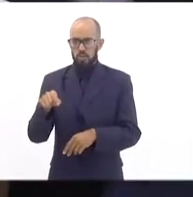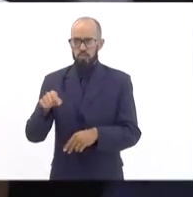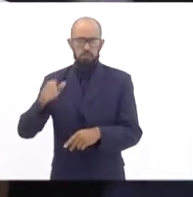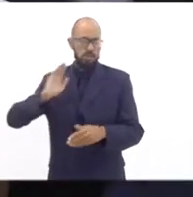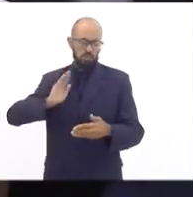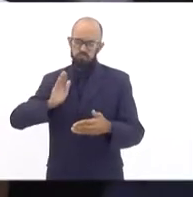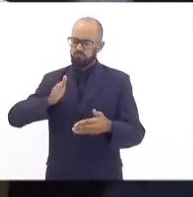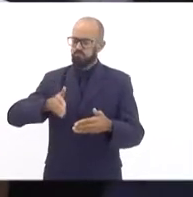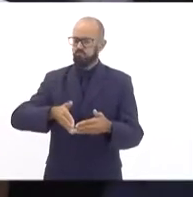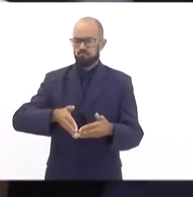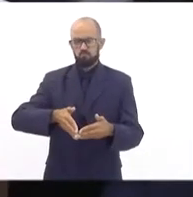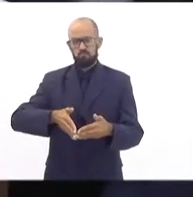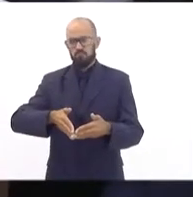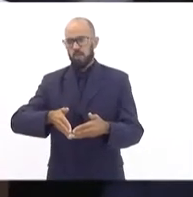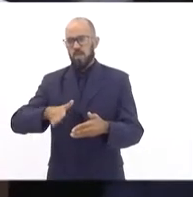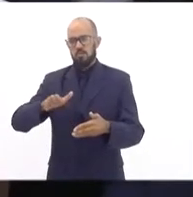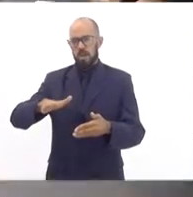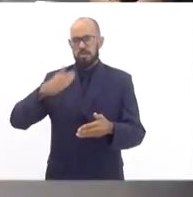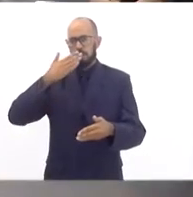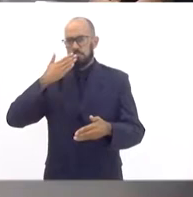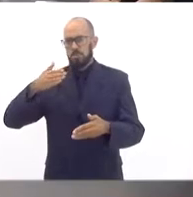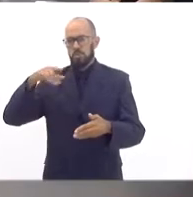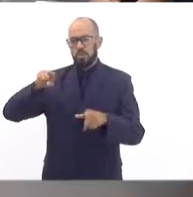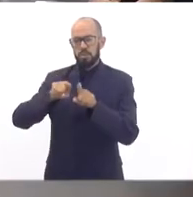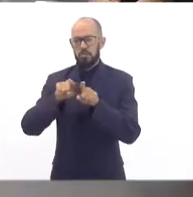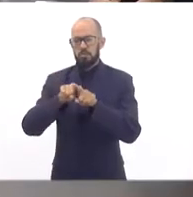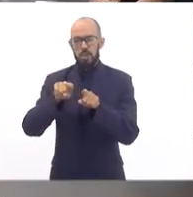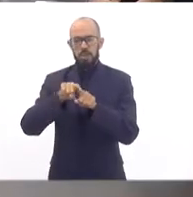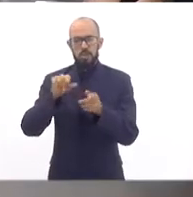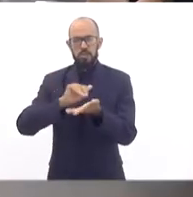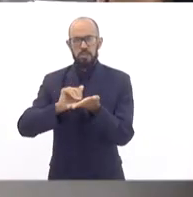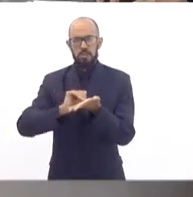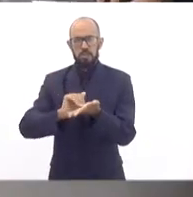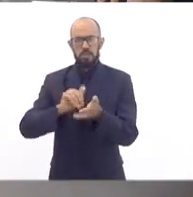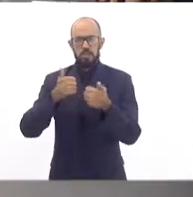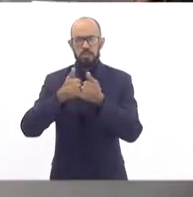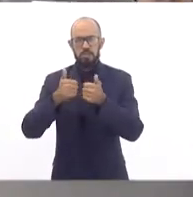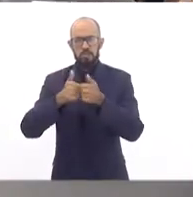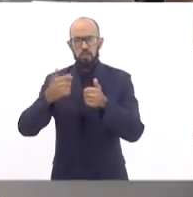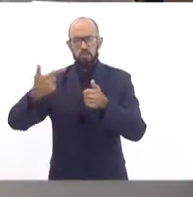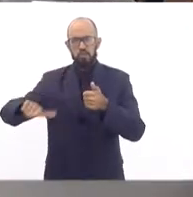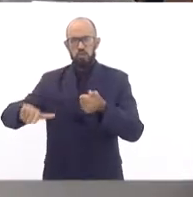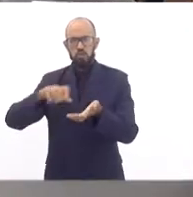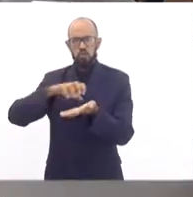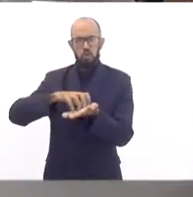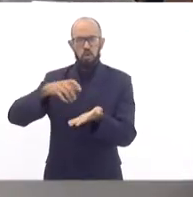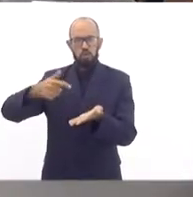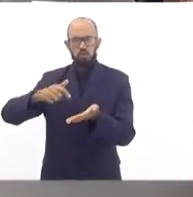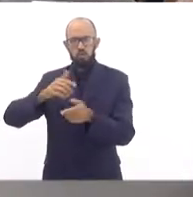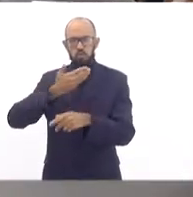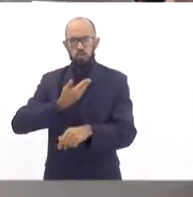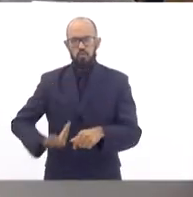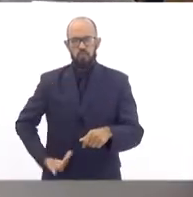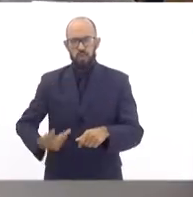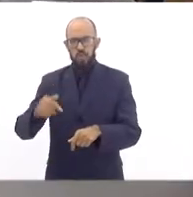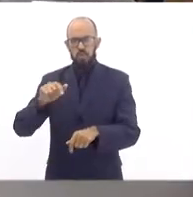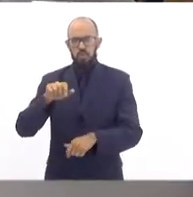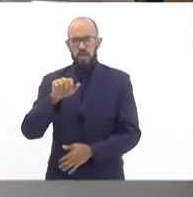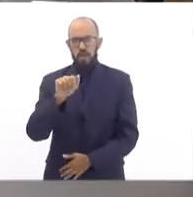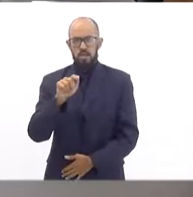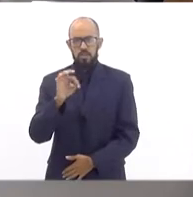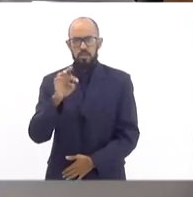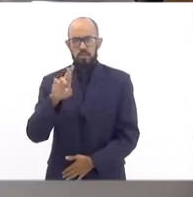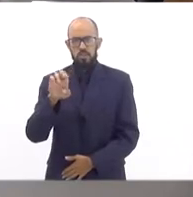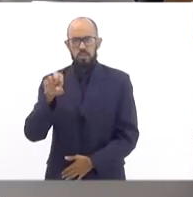mas já deixando aqui pedindo que a Secretaria de Transporte, os demais órgãos do governo, a agência reguladora,